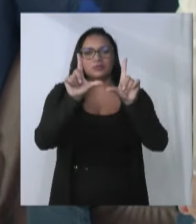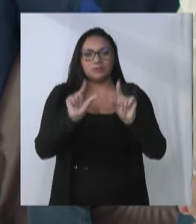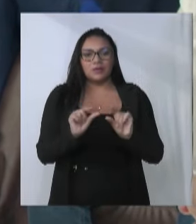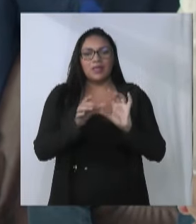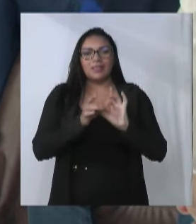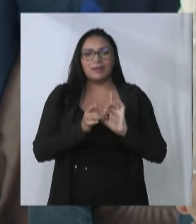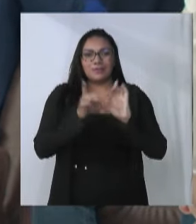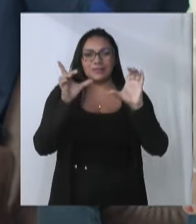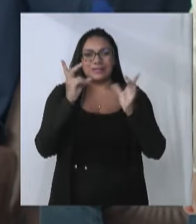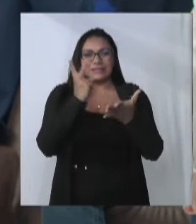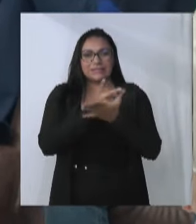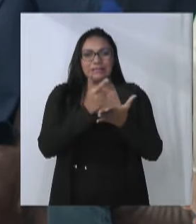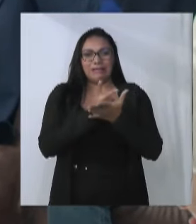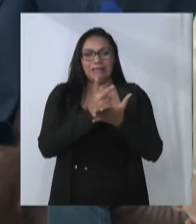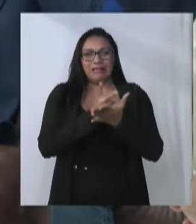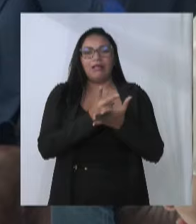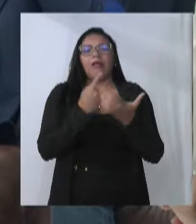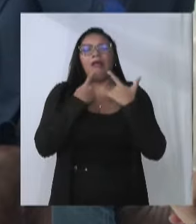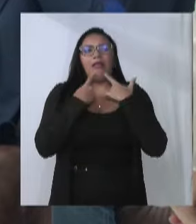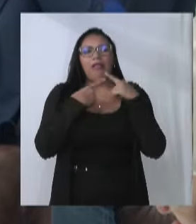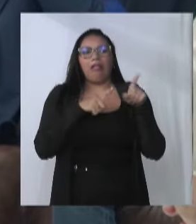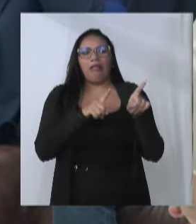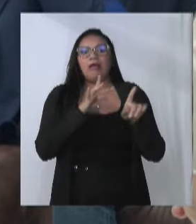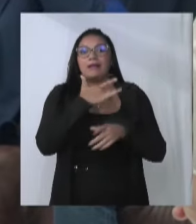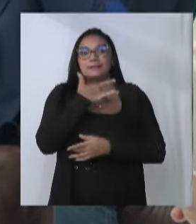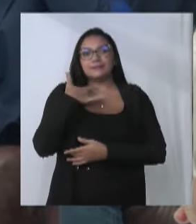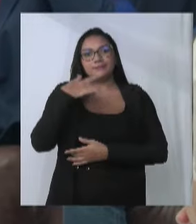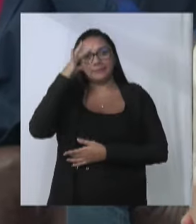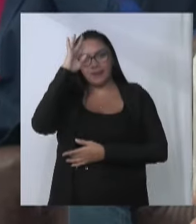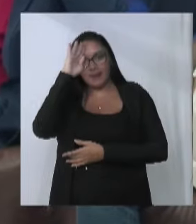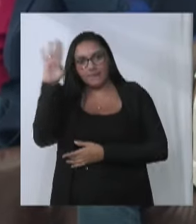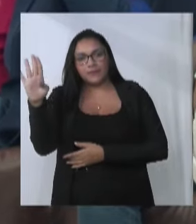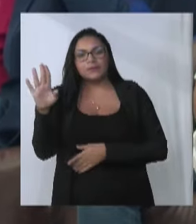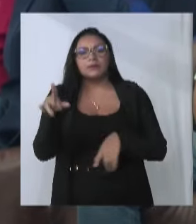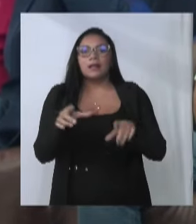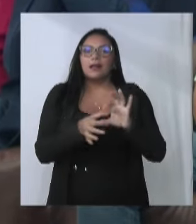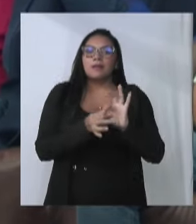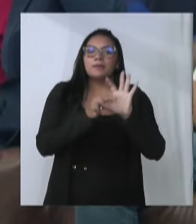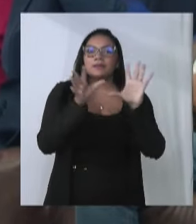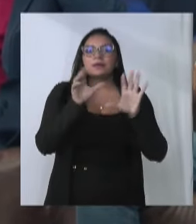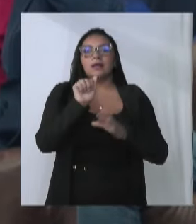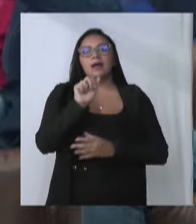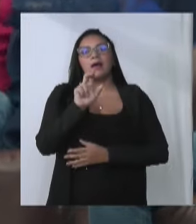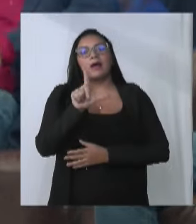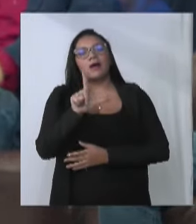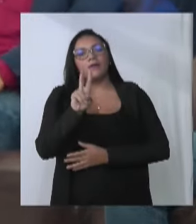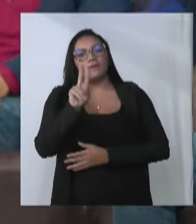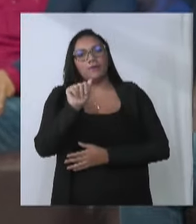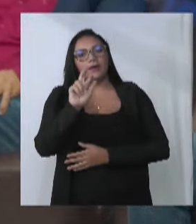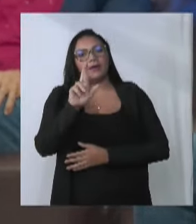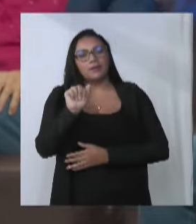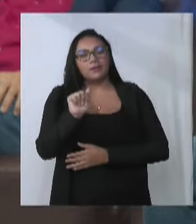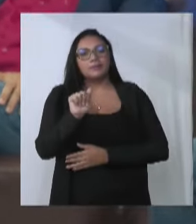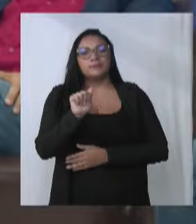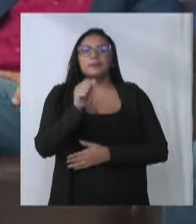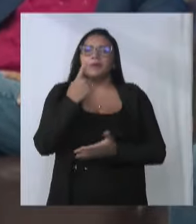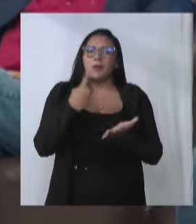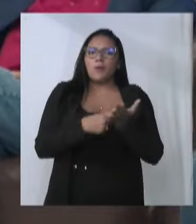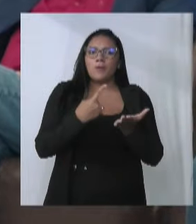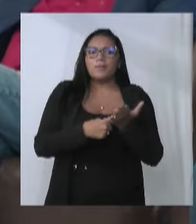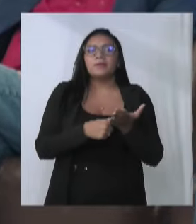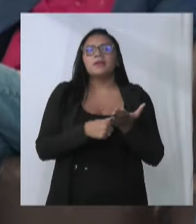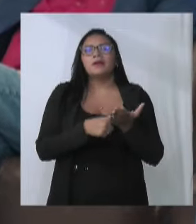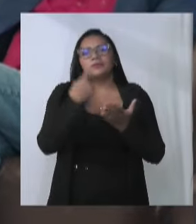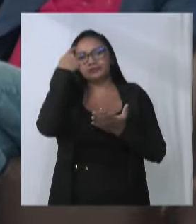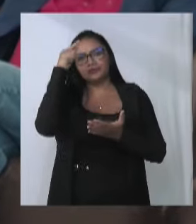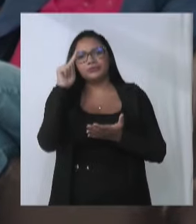arrogante, principalmente na saúde, na liberação de alvarás em até 72 horas. Você pode marcar consulta. Aliás, nós já fizemos antes,